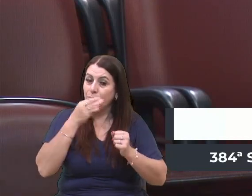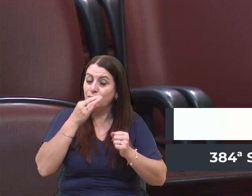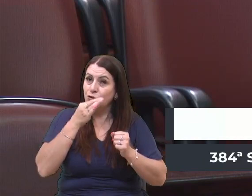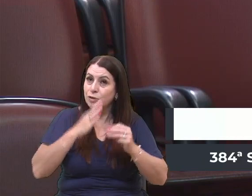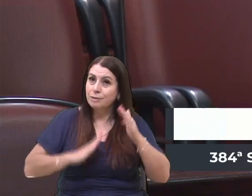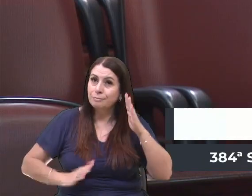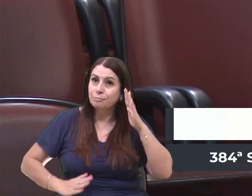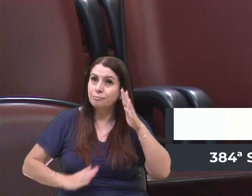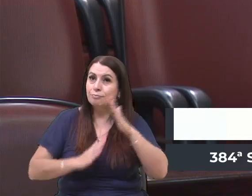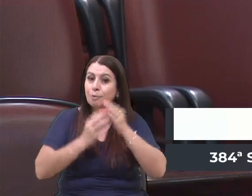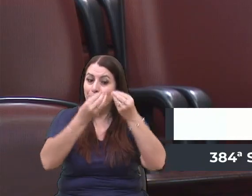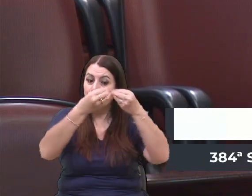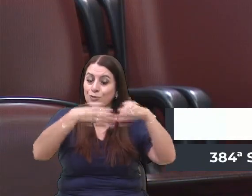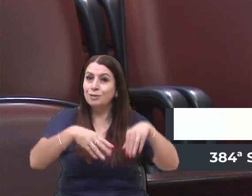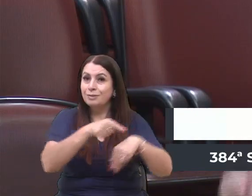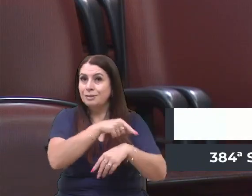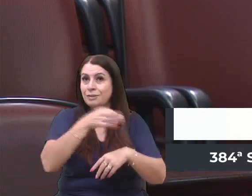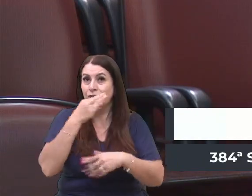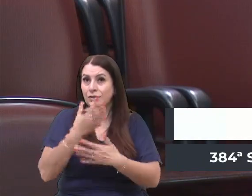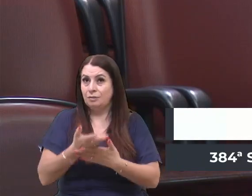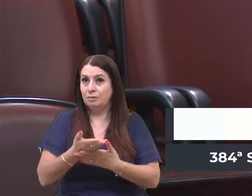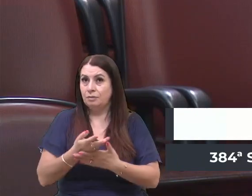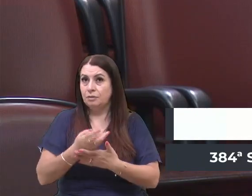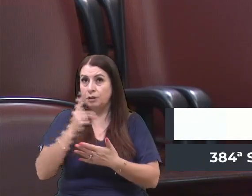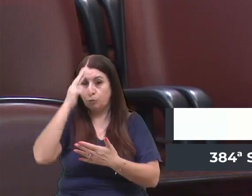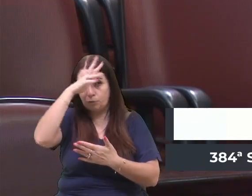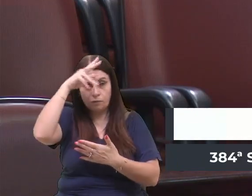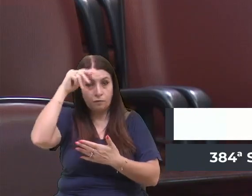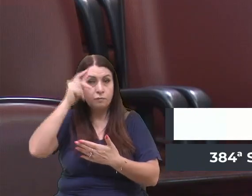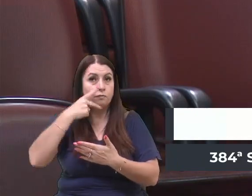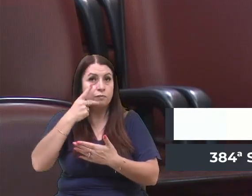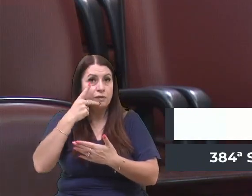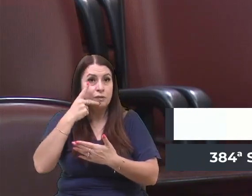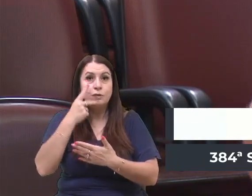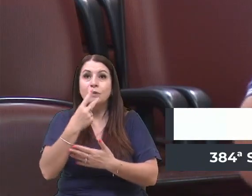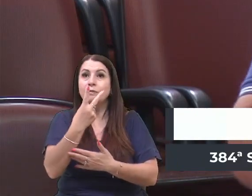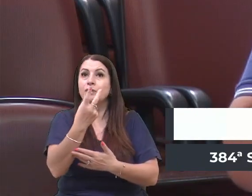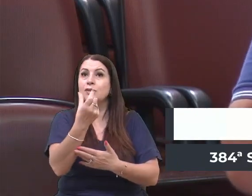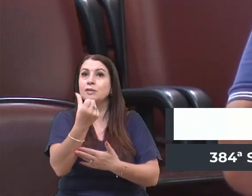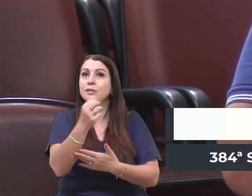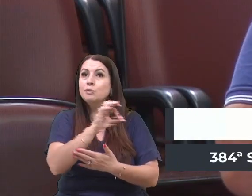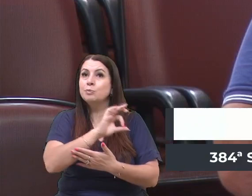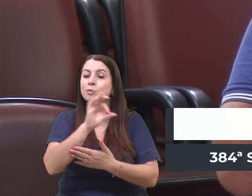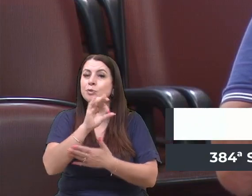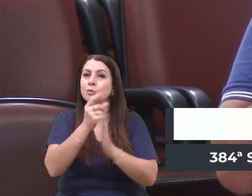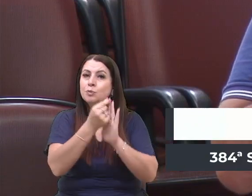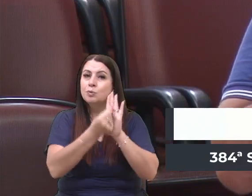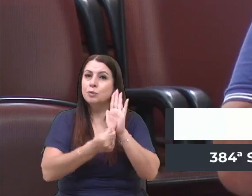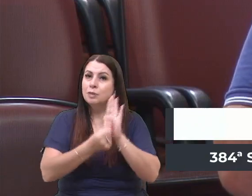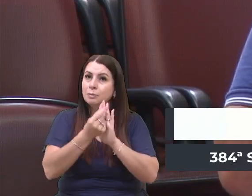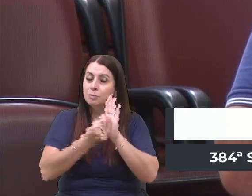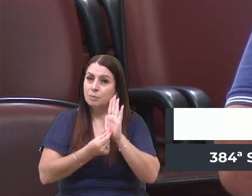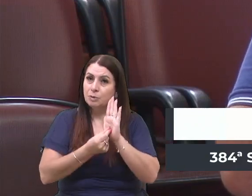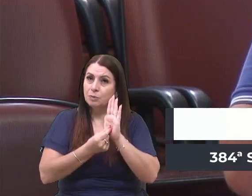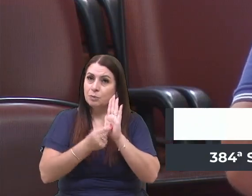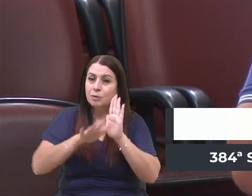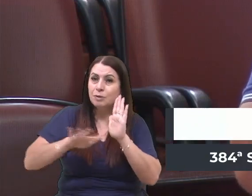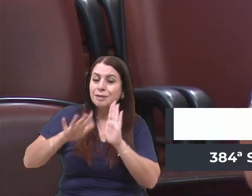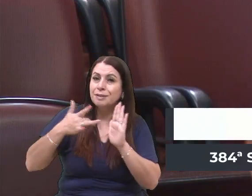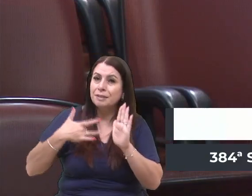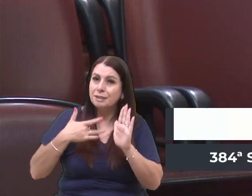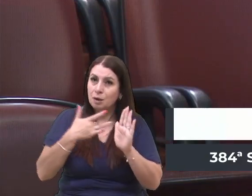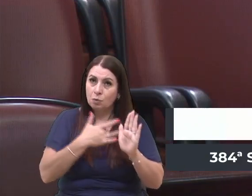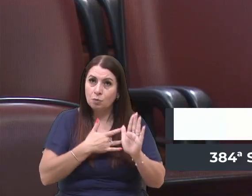alerta prefeito. Olha, o que o prefeito falou, nós estamos gastando 26% do nosso orçamento em saúde, sendo que deveria de